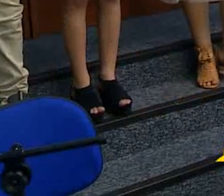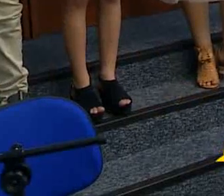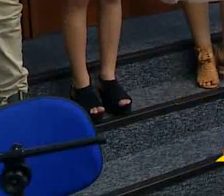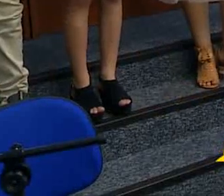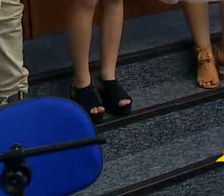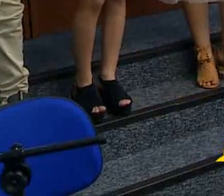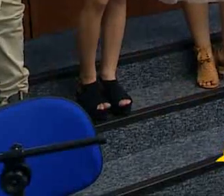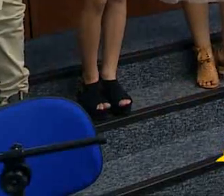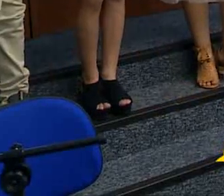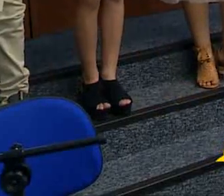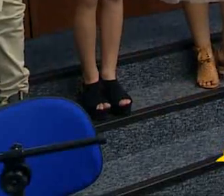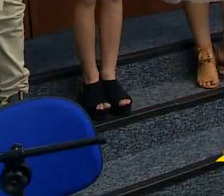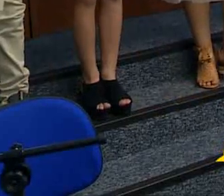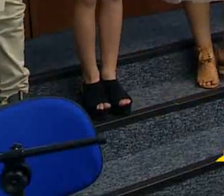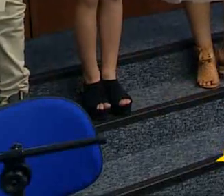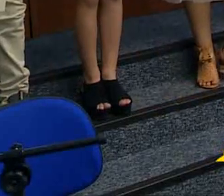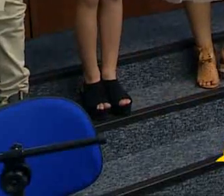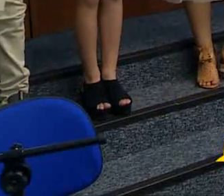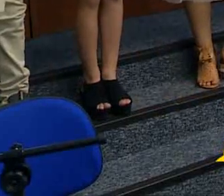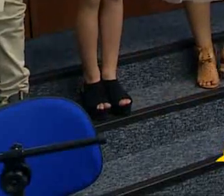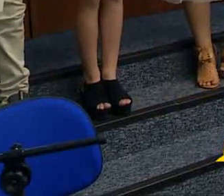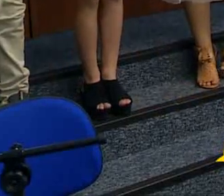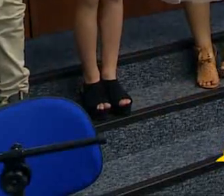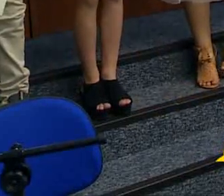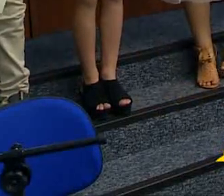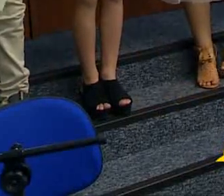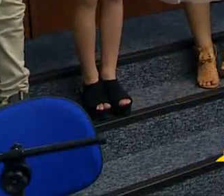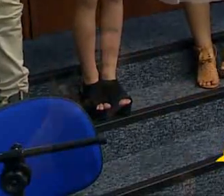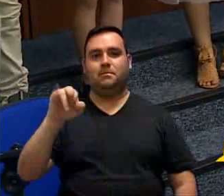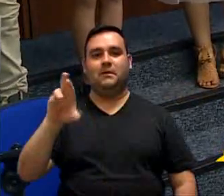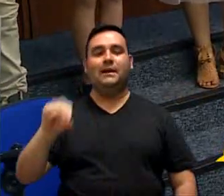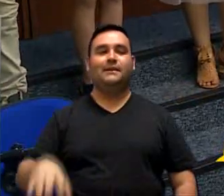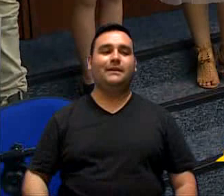Luiz Henrique Rodrigues Ribeiro.